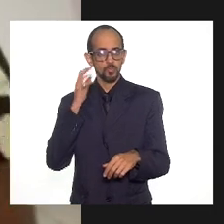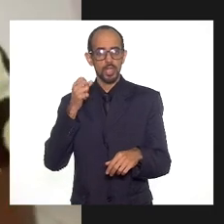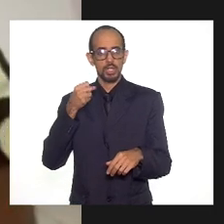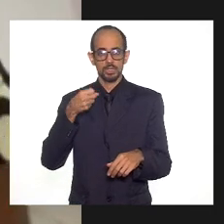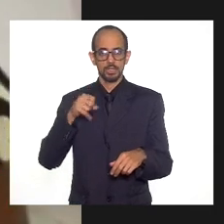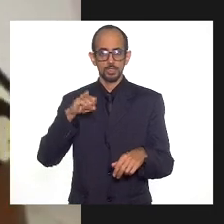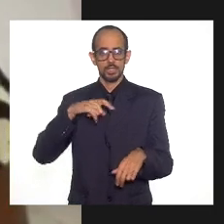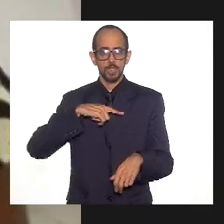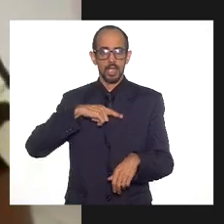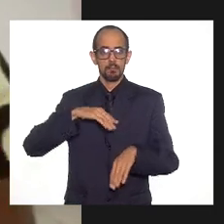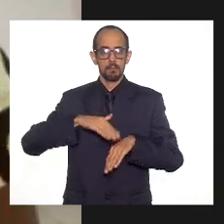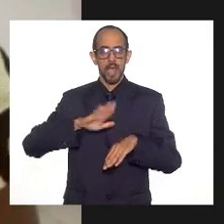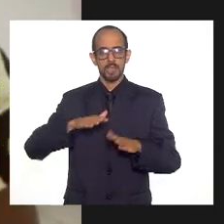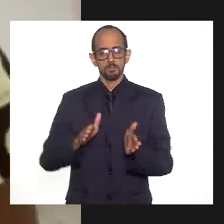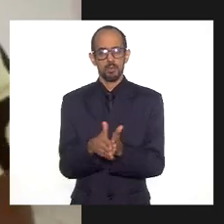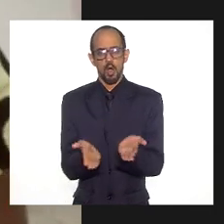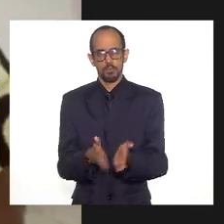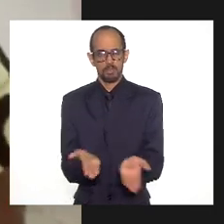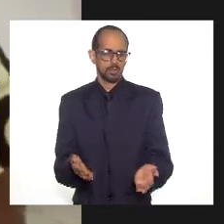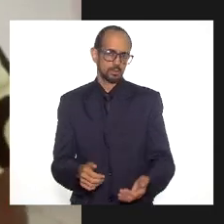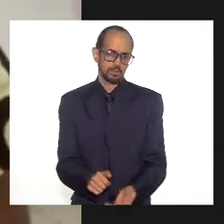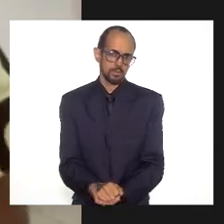miséria se combate com mais